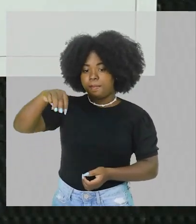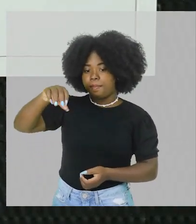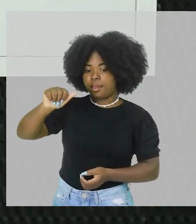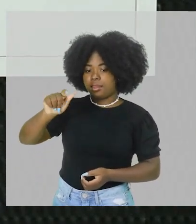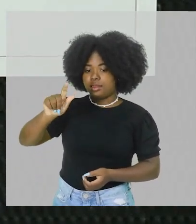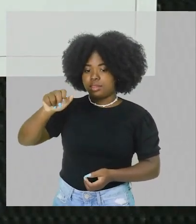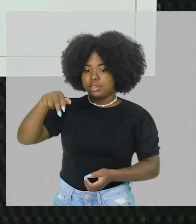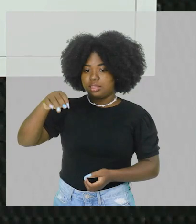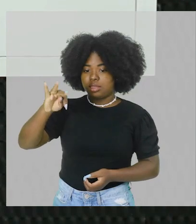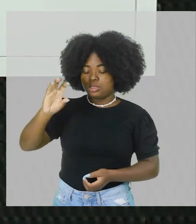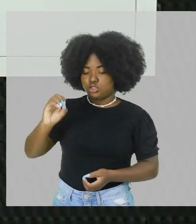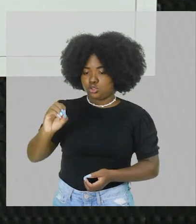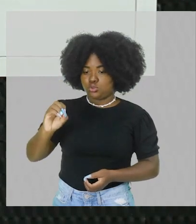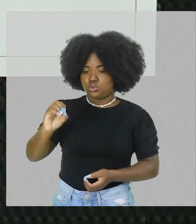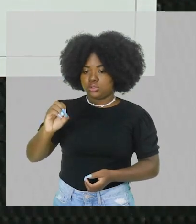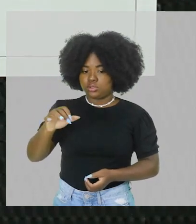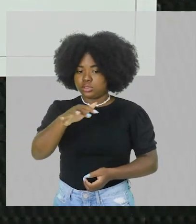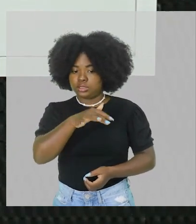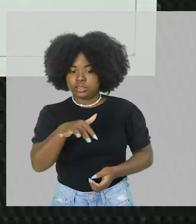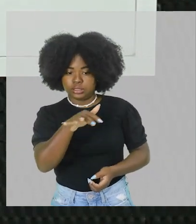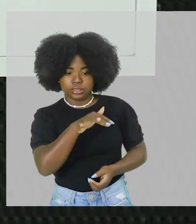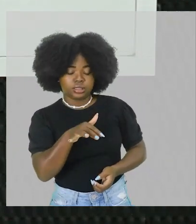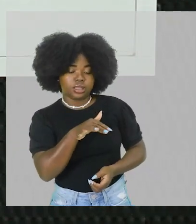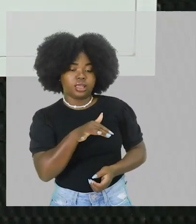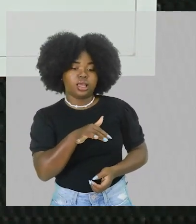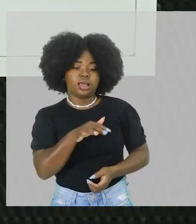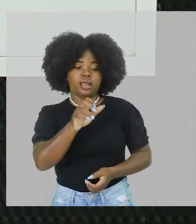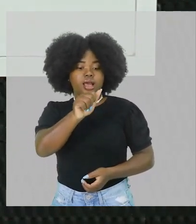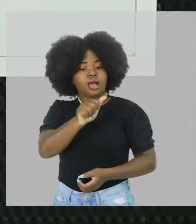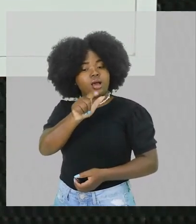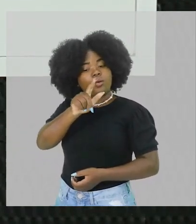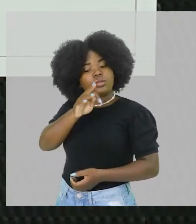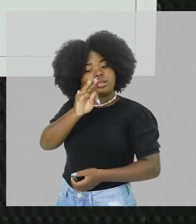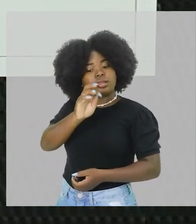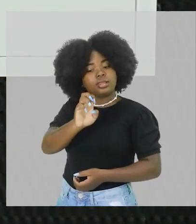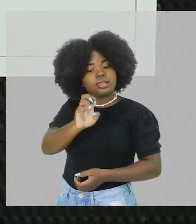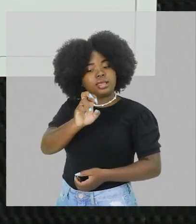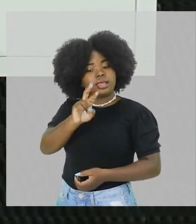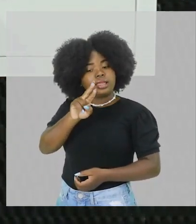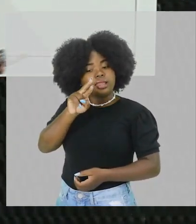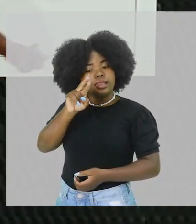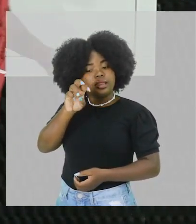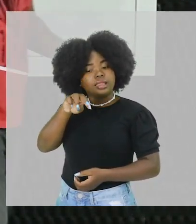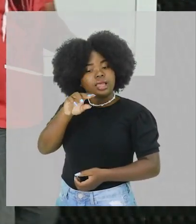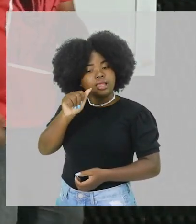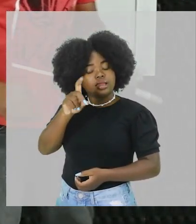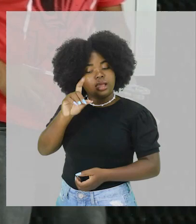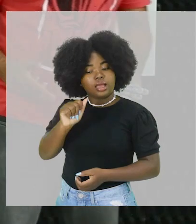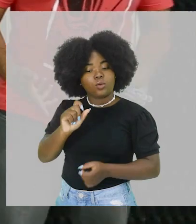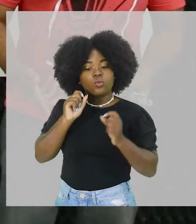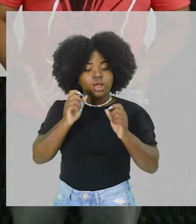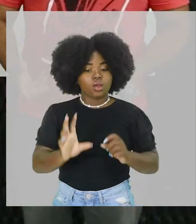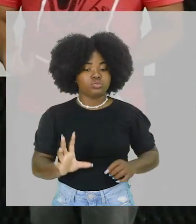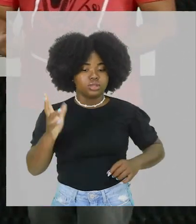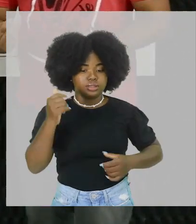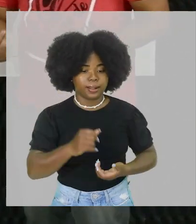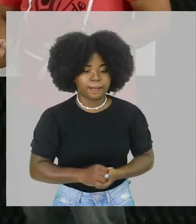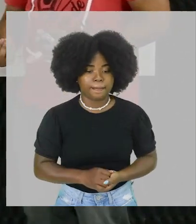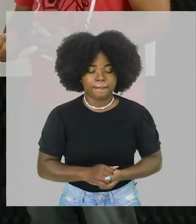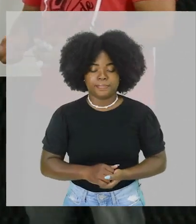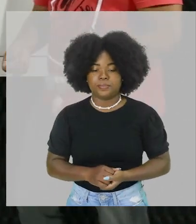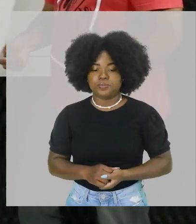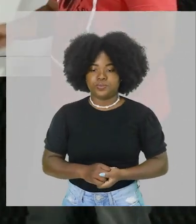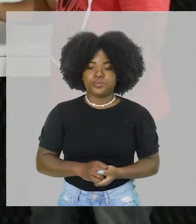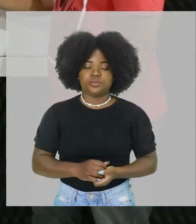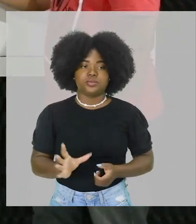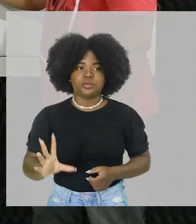Quando a gente fala de campo magnético alternado, o que acontece? O campo magnético alternado, ele